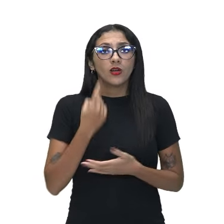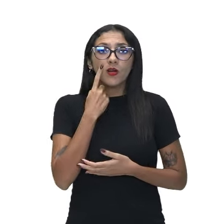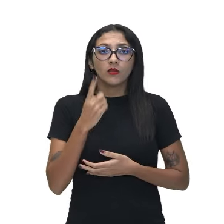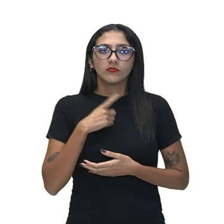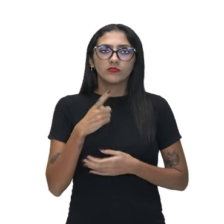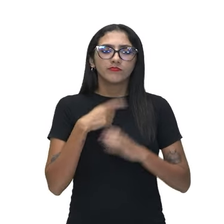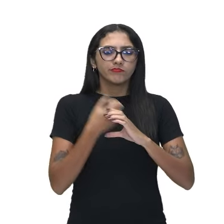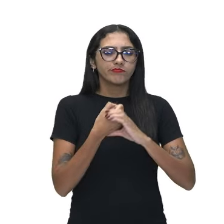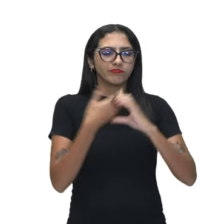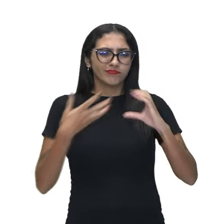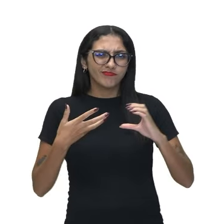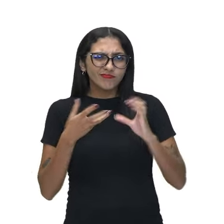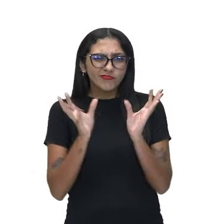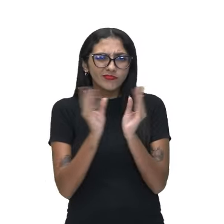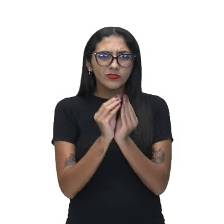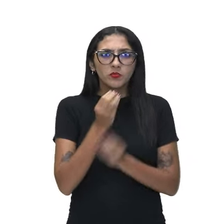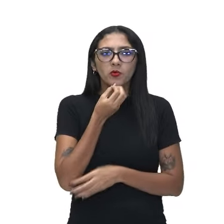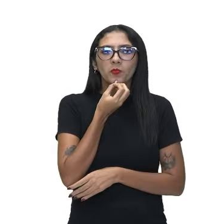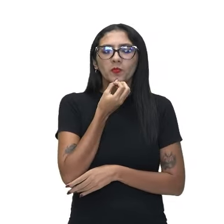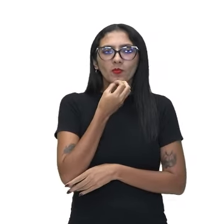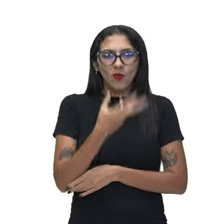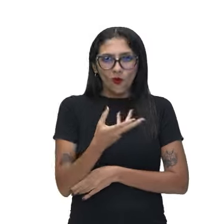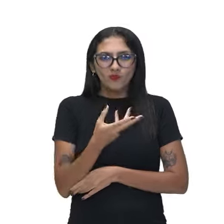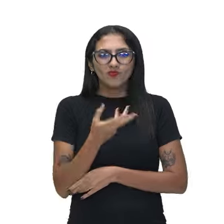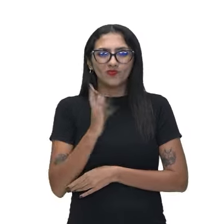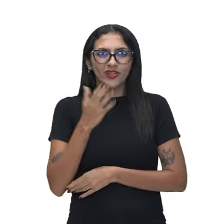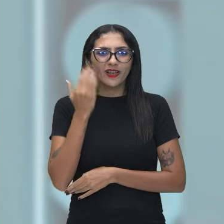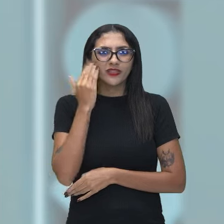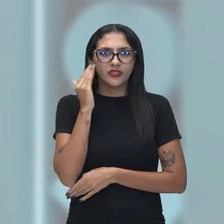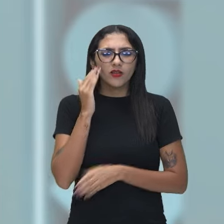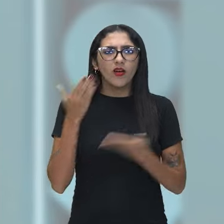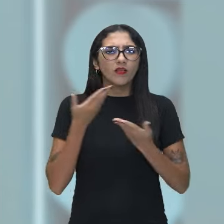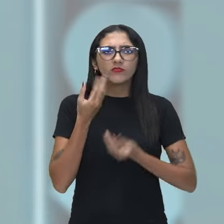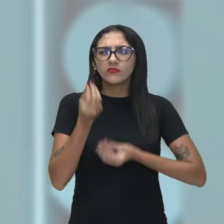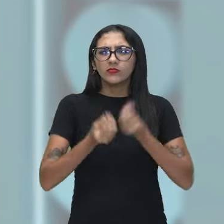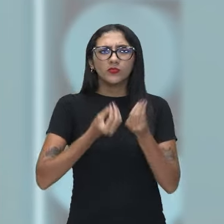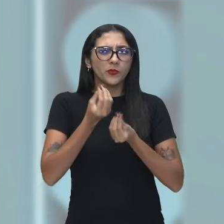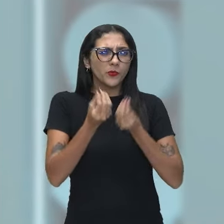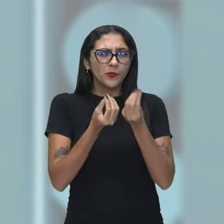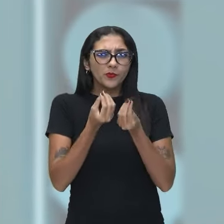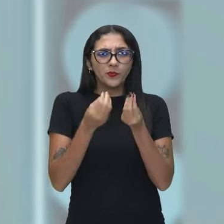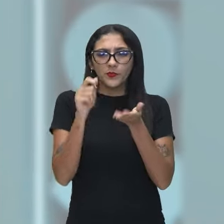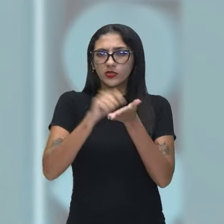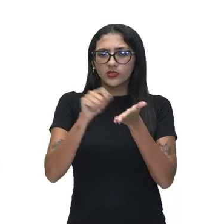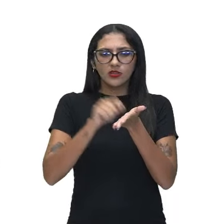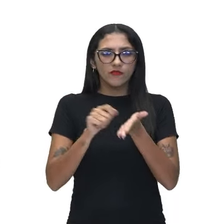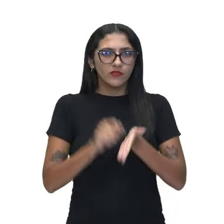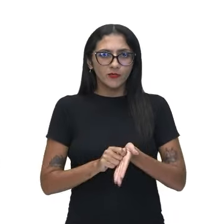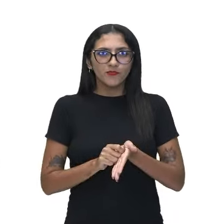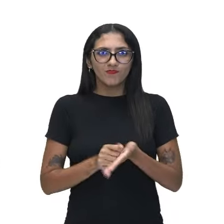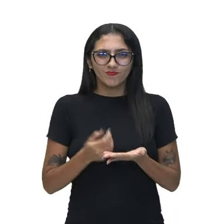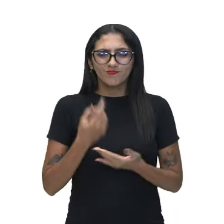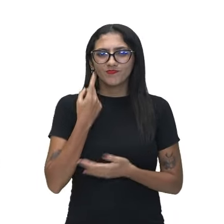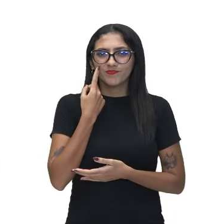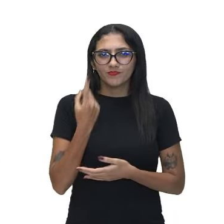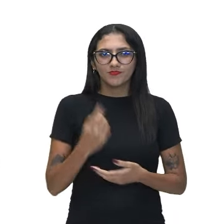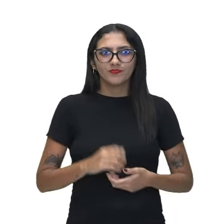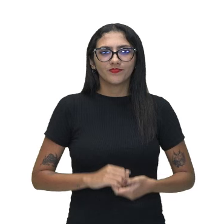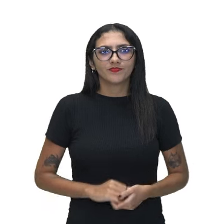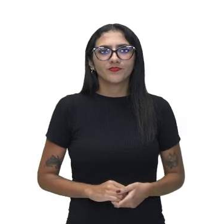bom resumo, gostaríamos então de observar como fazer esse bom resumo. Então, vamos lá? Olhem só.